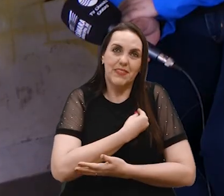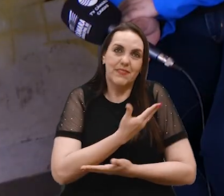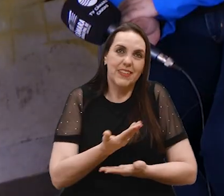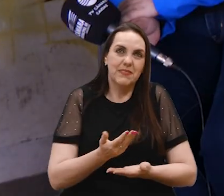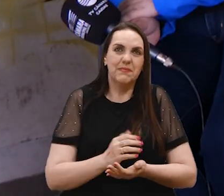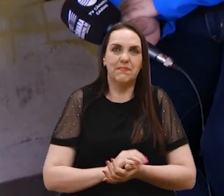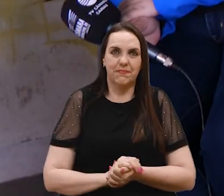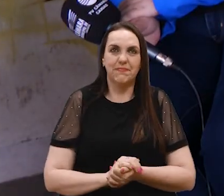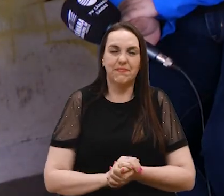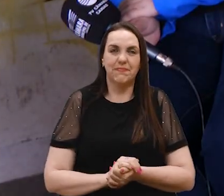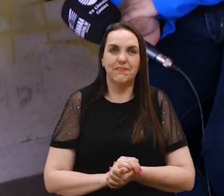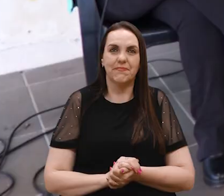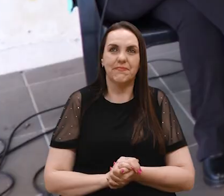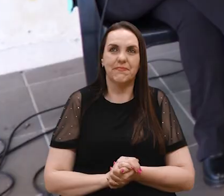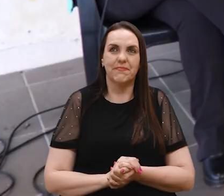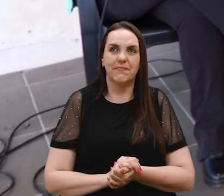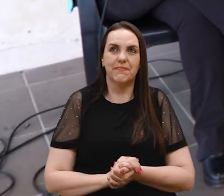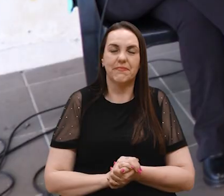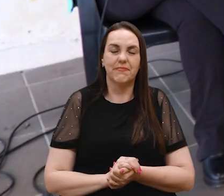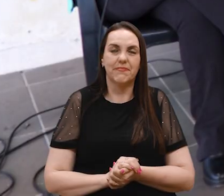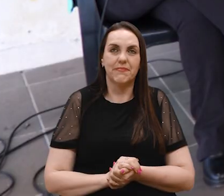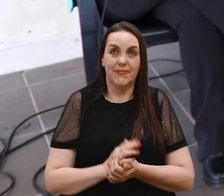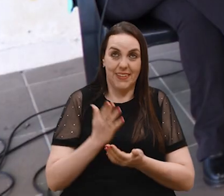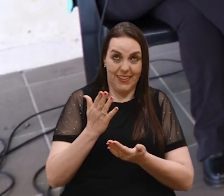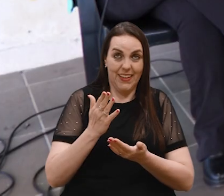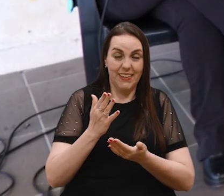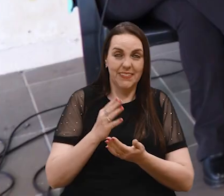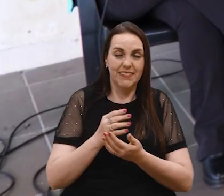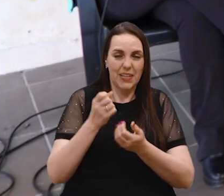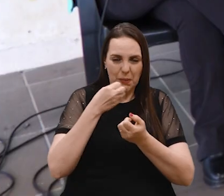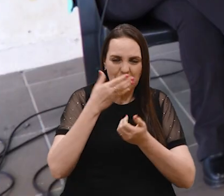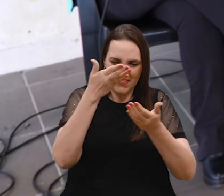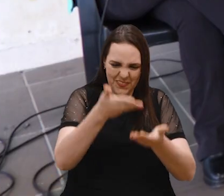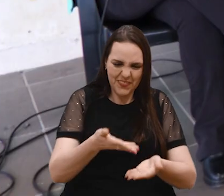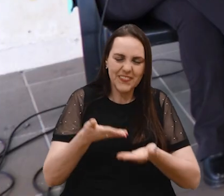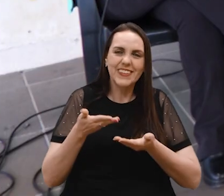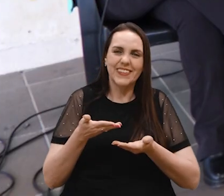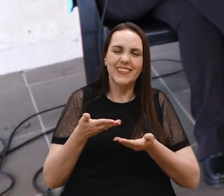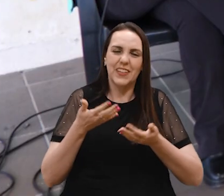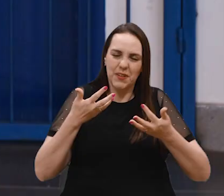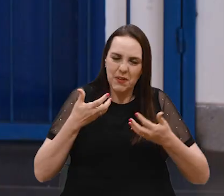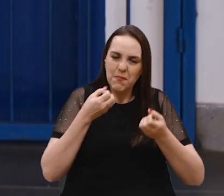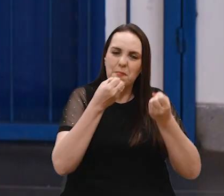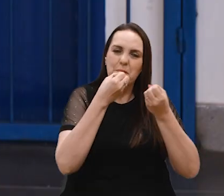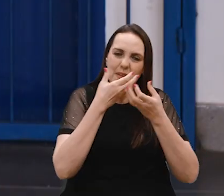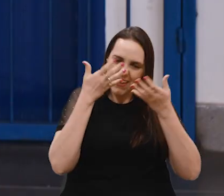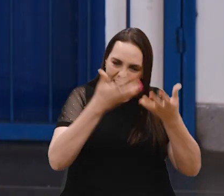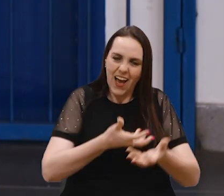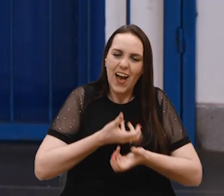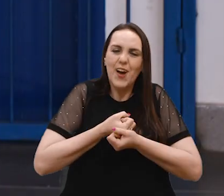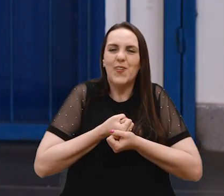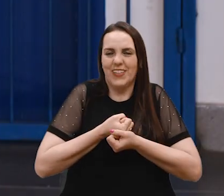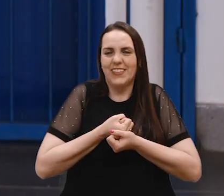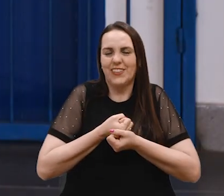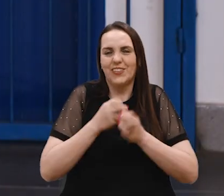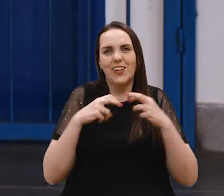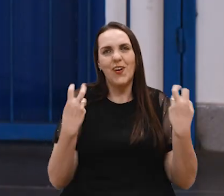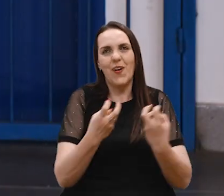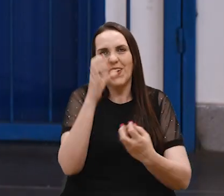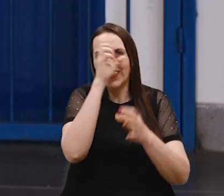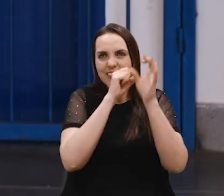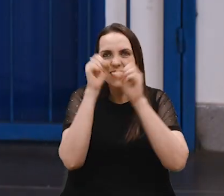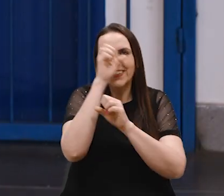viver, né? Ladies, que seja bem-vindo, que seja bem acolhido. Nossa Roda de Saber